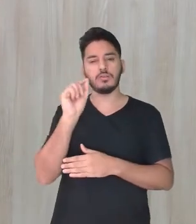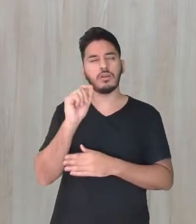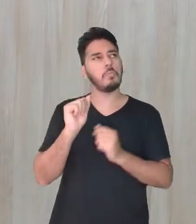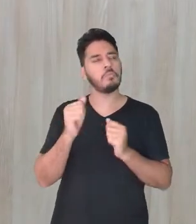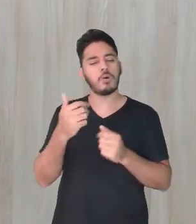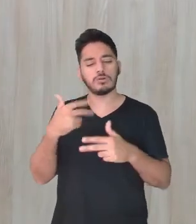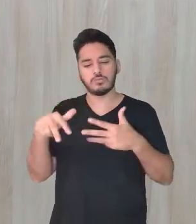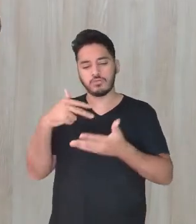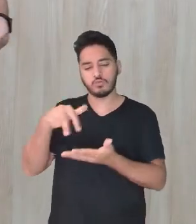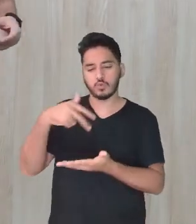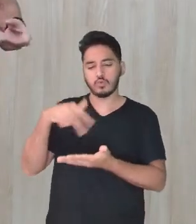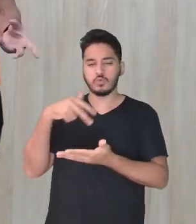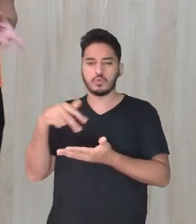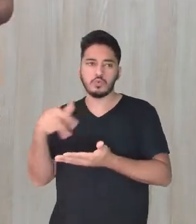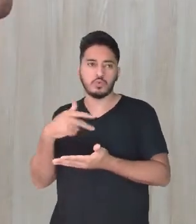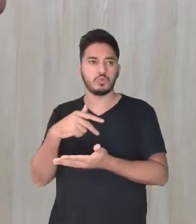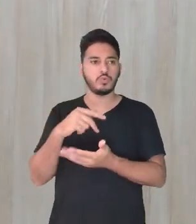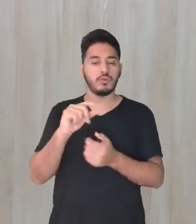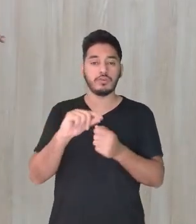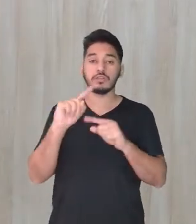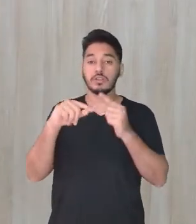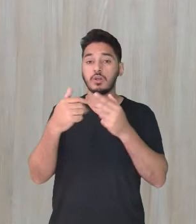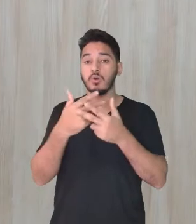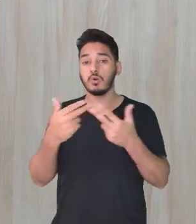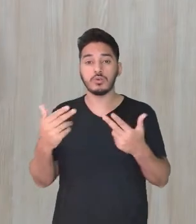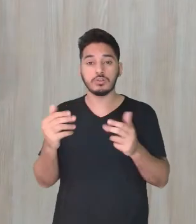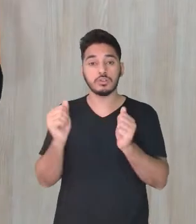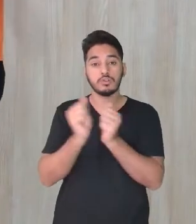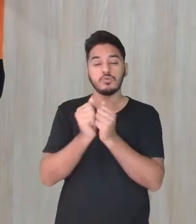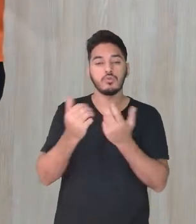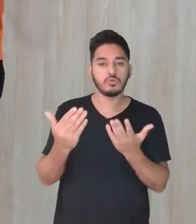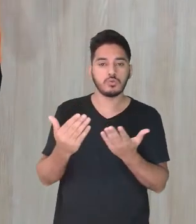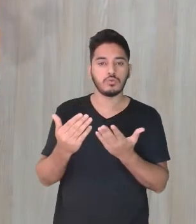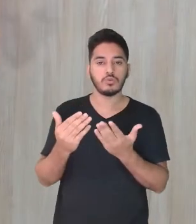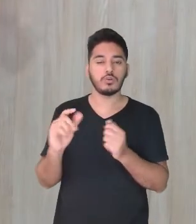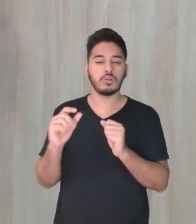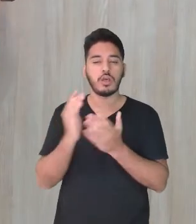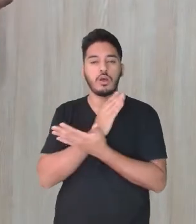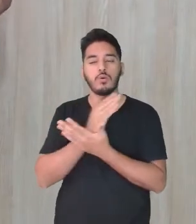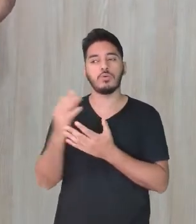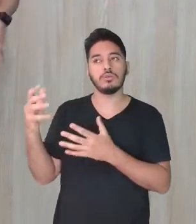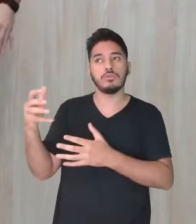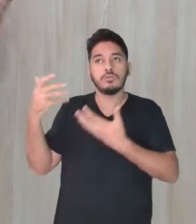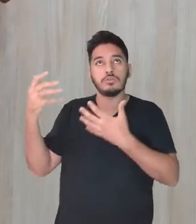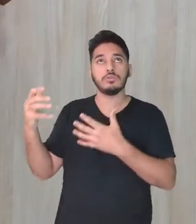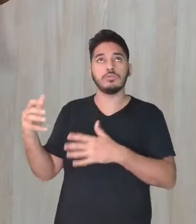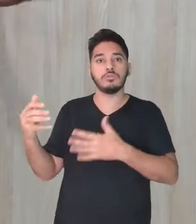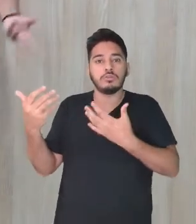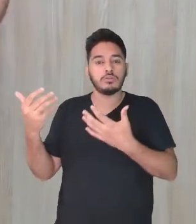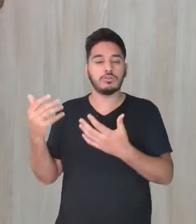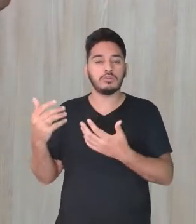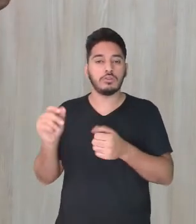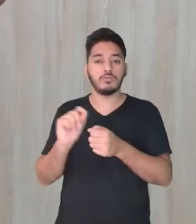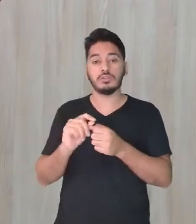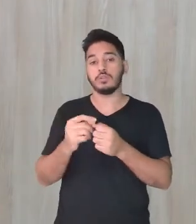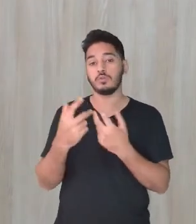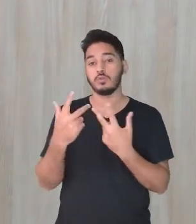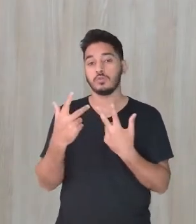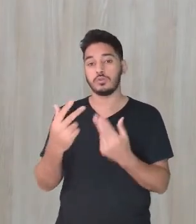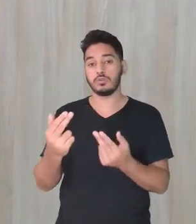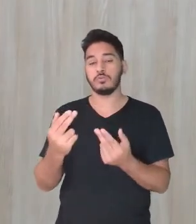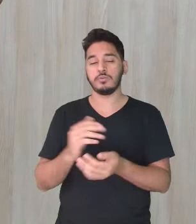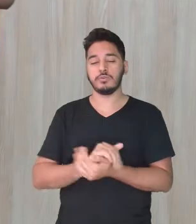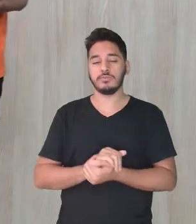se movimentar e fazer coisas seguindo alguns estímulos sonoros e reproduzindo ali, expressando os